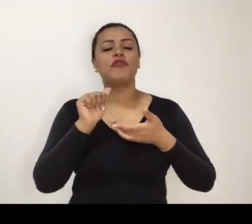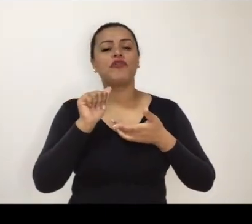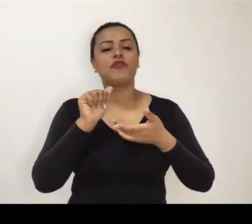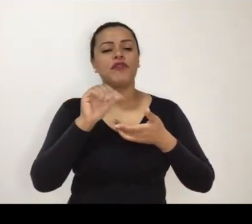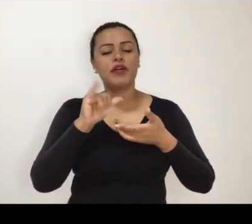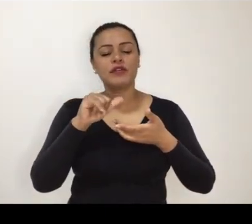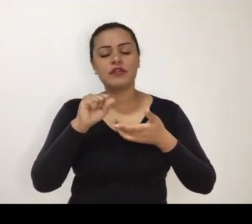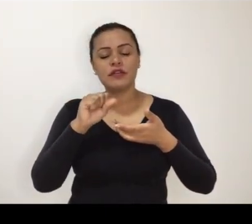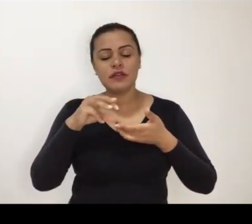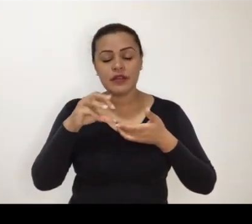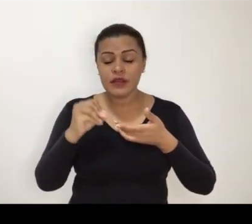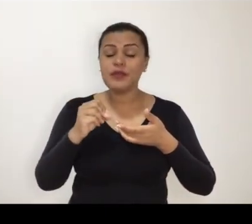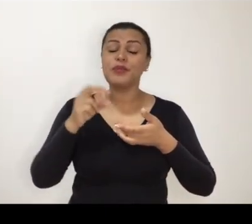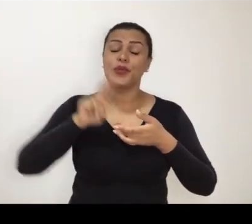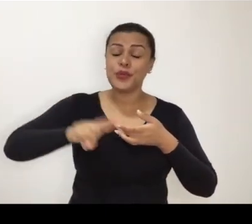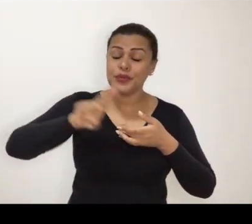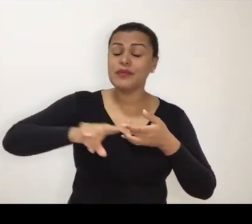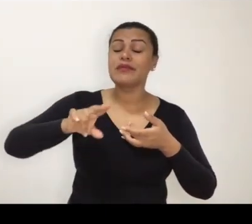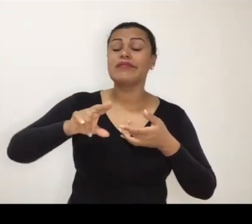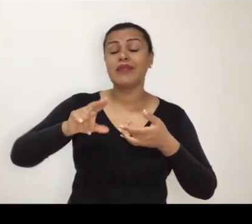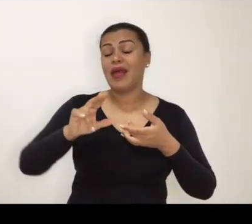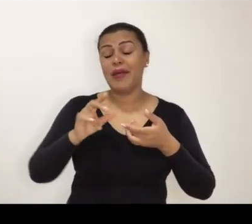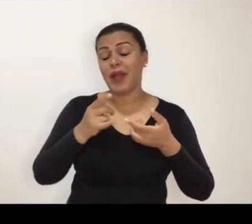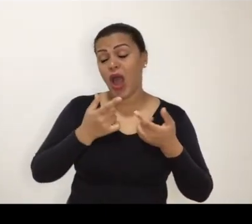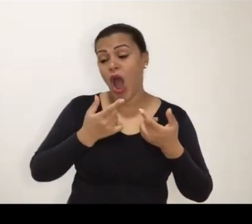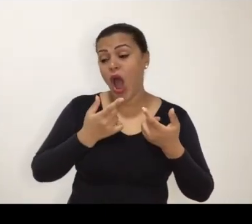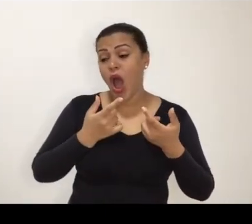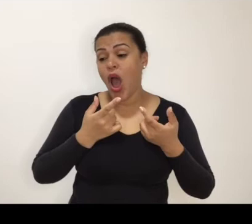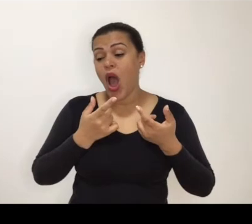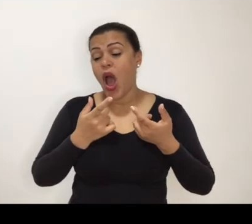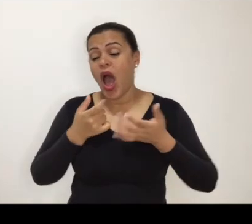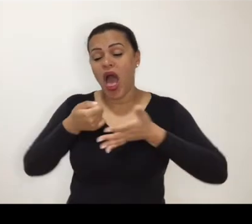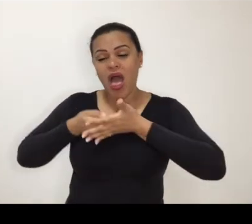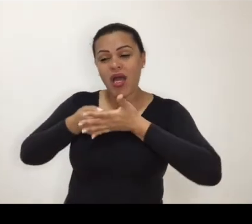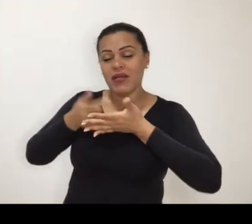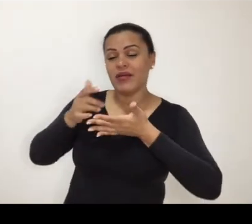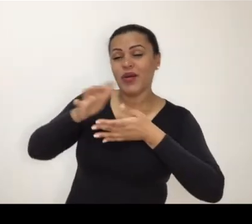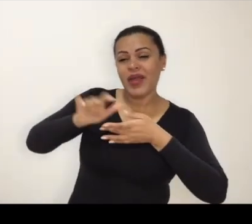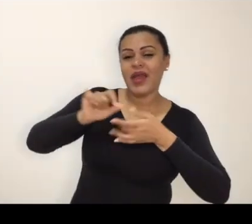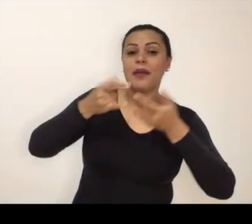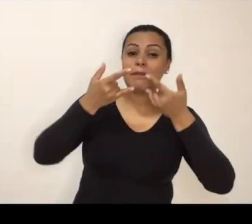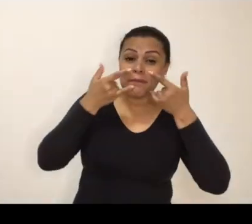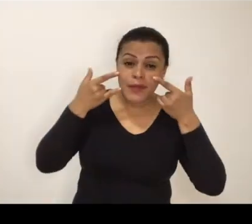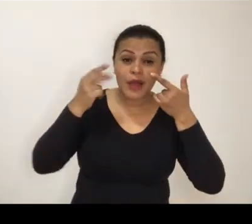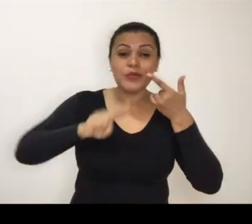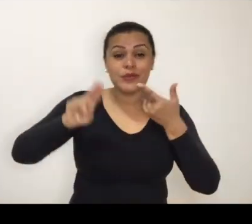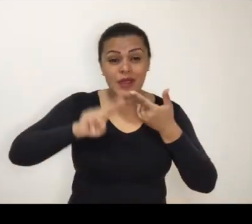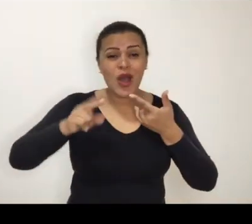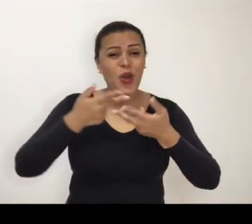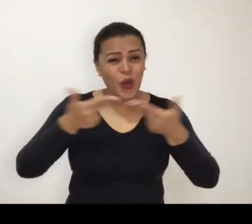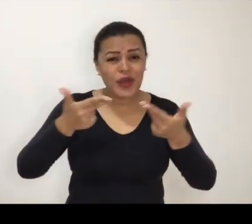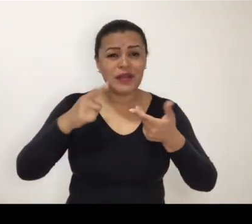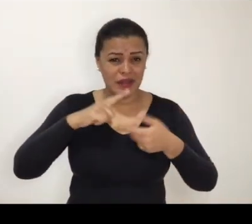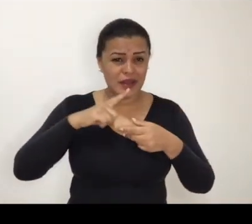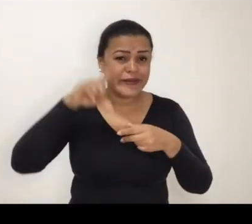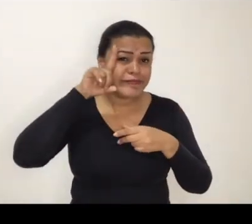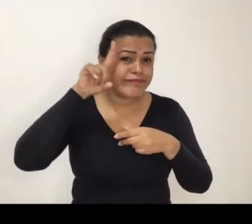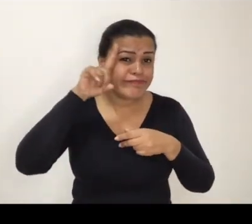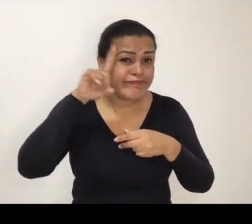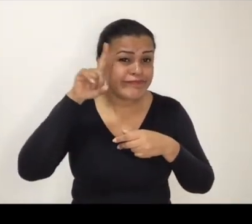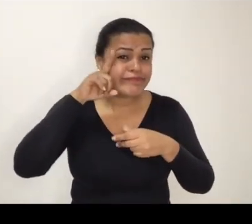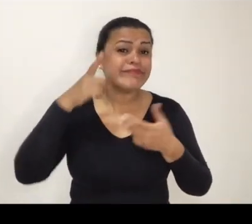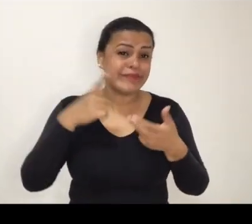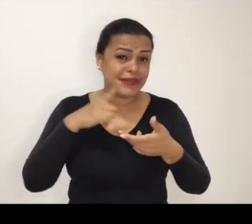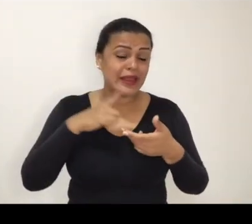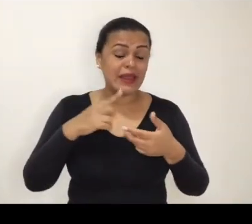né? Coisas meio básicas, assim, mas que a gente, né, sabe que está vivendo esse momento. Tem algo também da responsabilidade